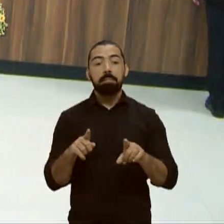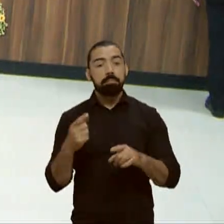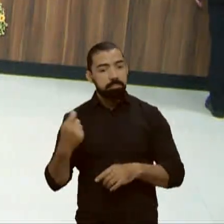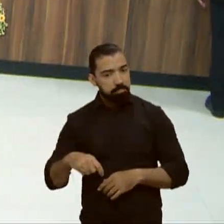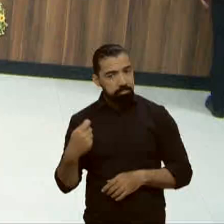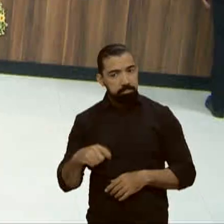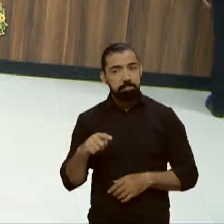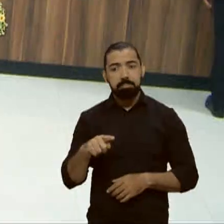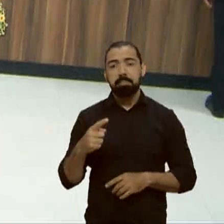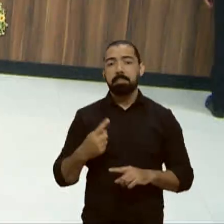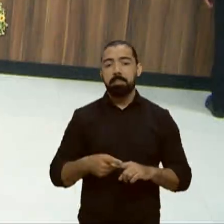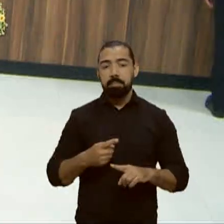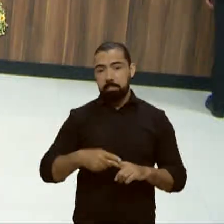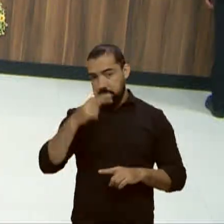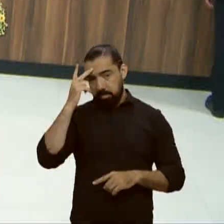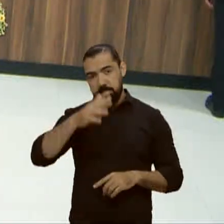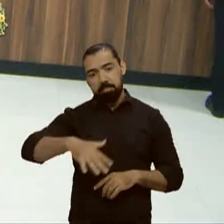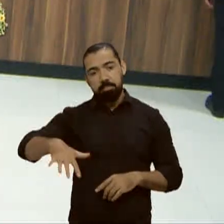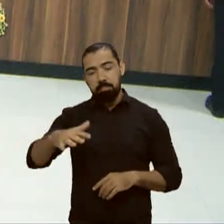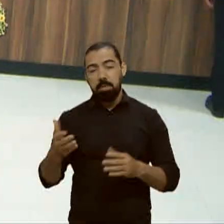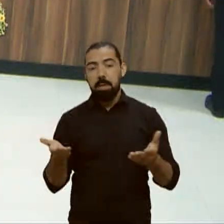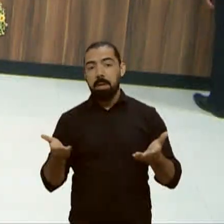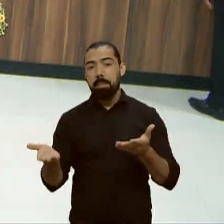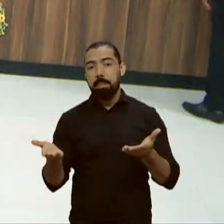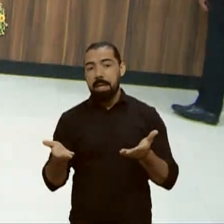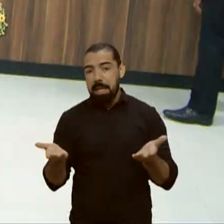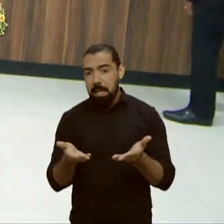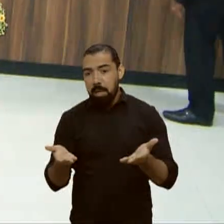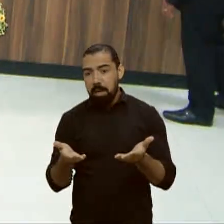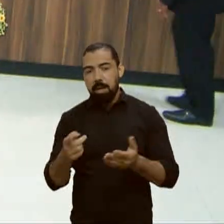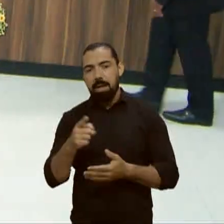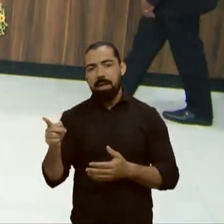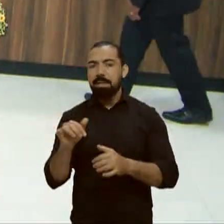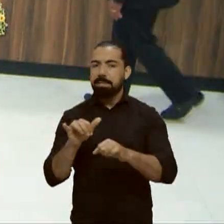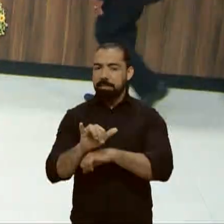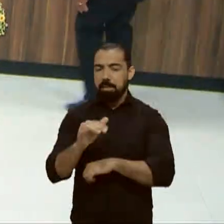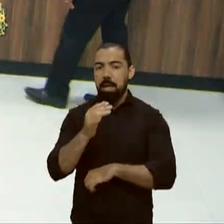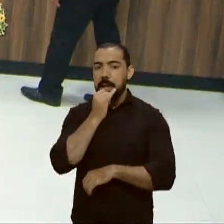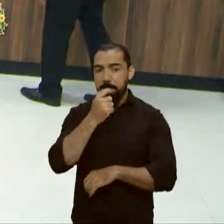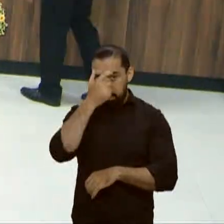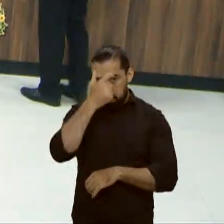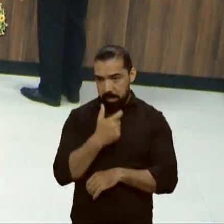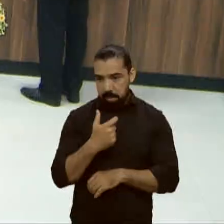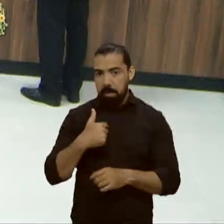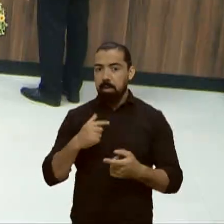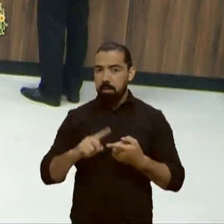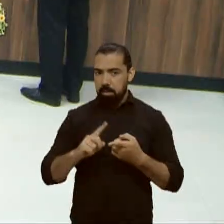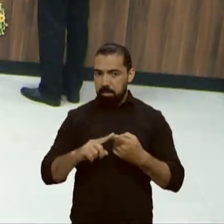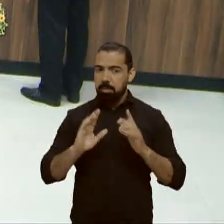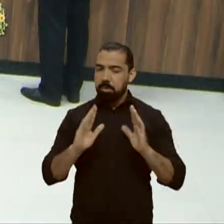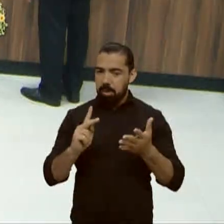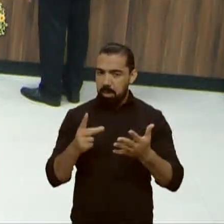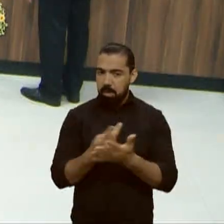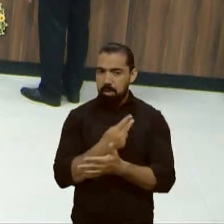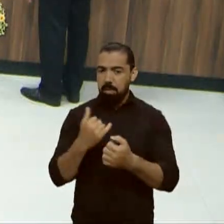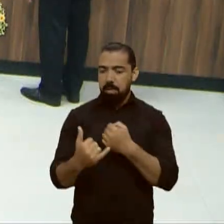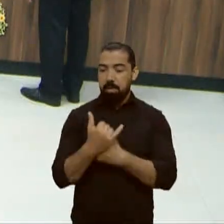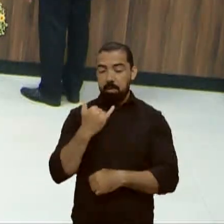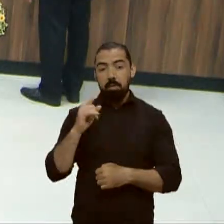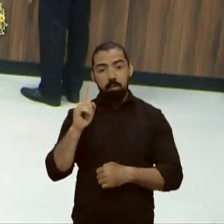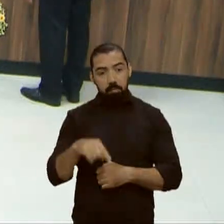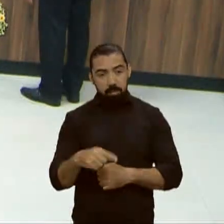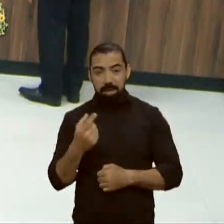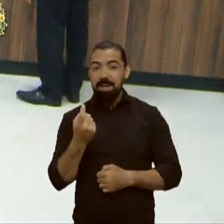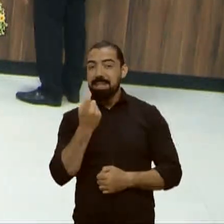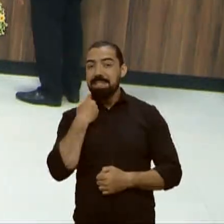necessária para as pessoas que nesse período são muito enganadas, né? Inclusive, eu fui uma pessoa que fui enganada, não foi precisamente no período do